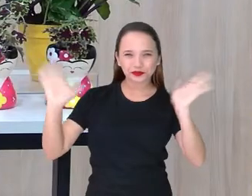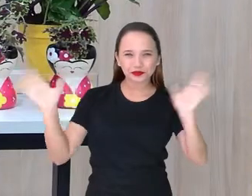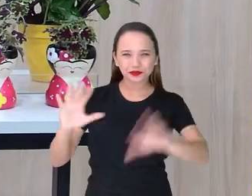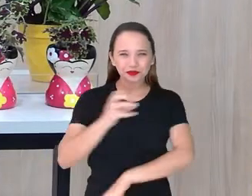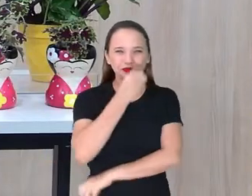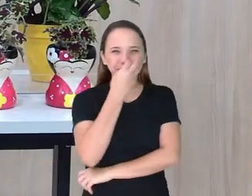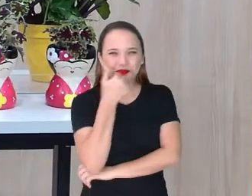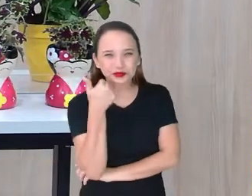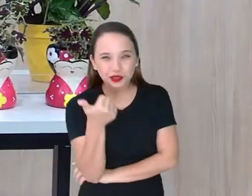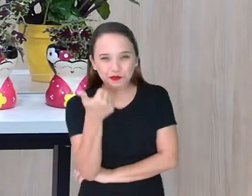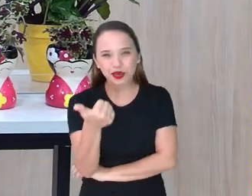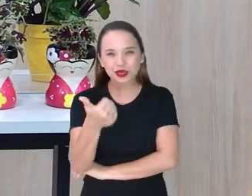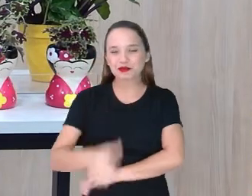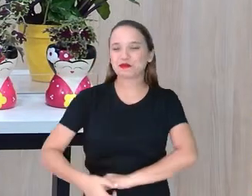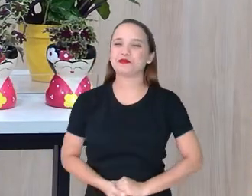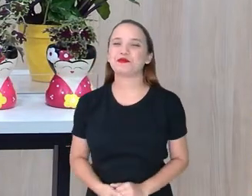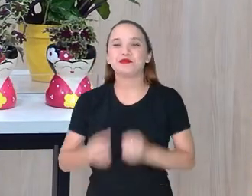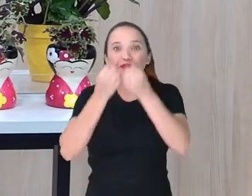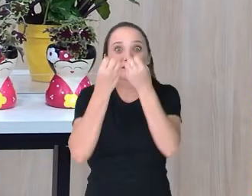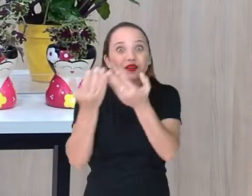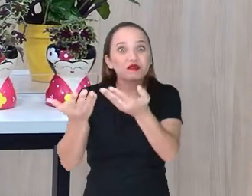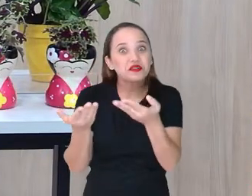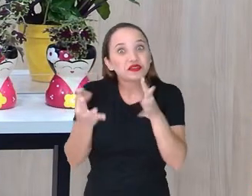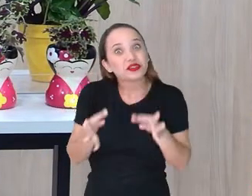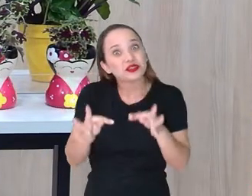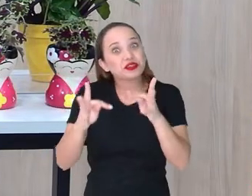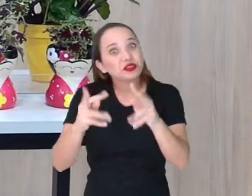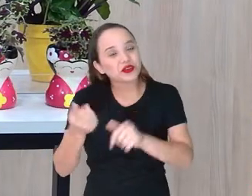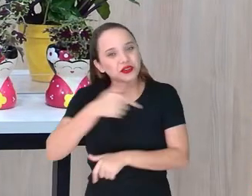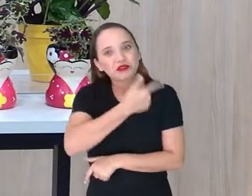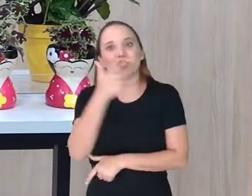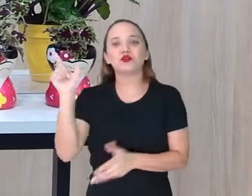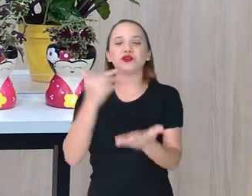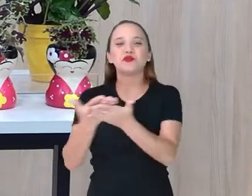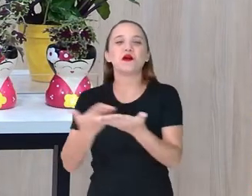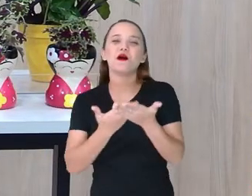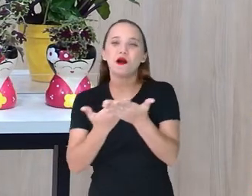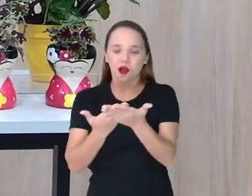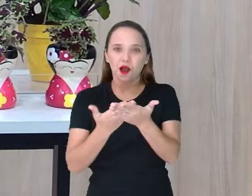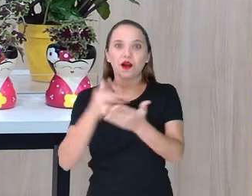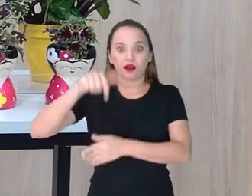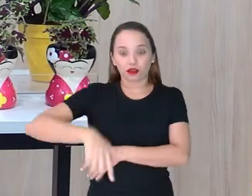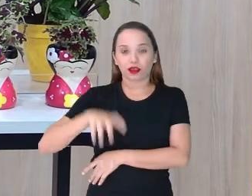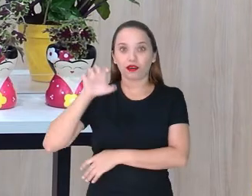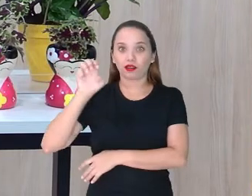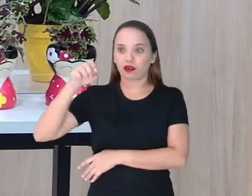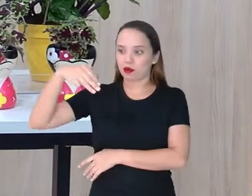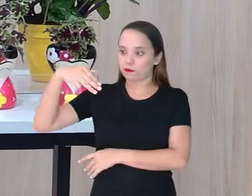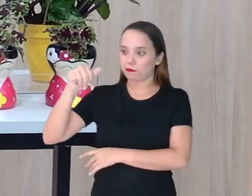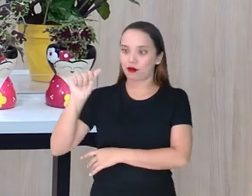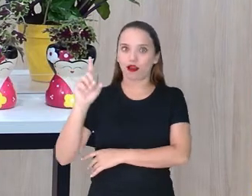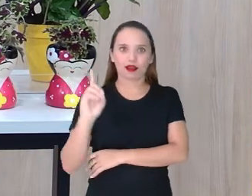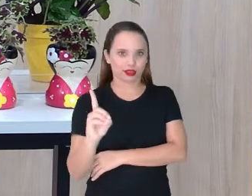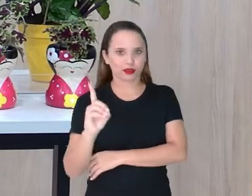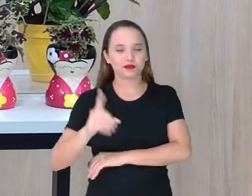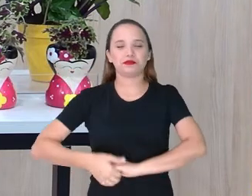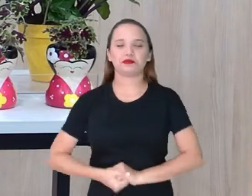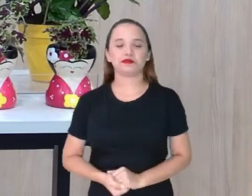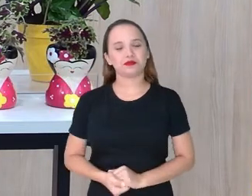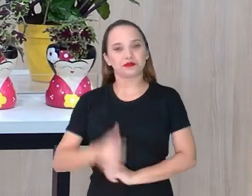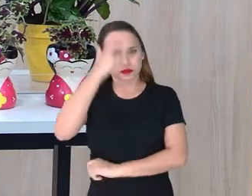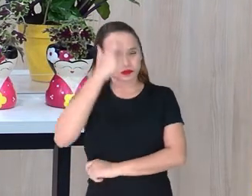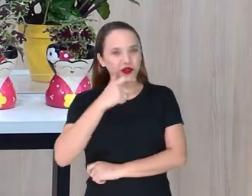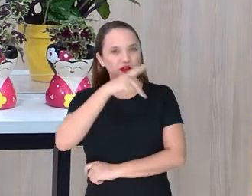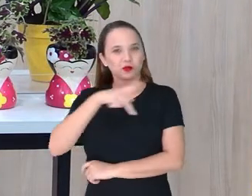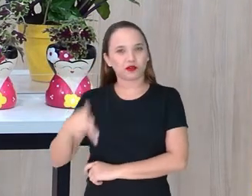pessoal, tudo bem com vocês? Bem-vindos e bem-vindas para mais uma aula da Escola Municipal para Aulas Digitais. Sou